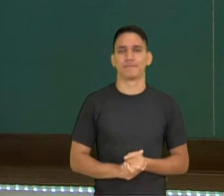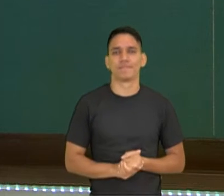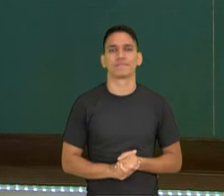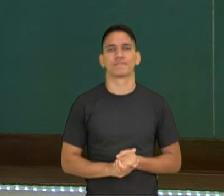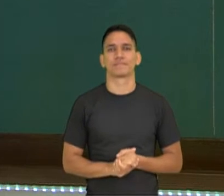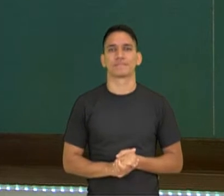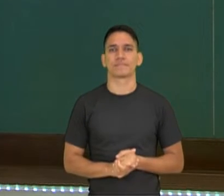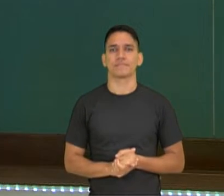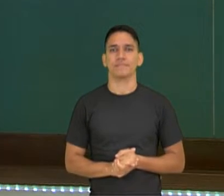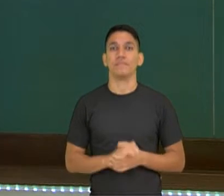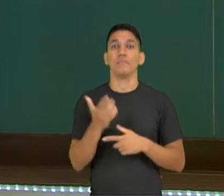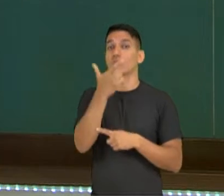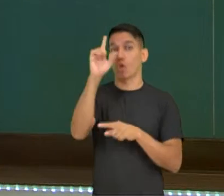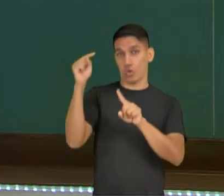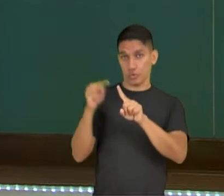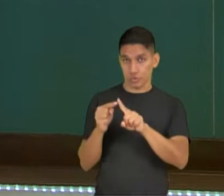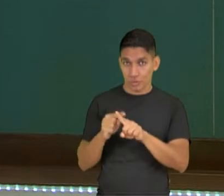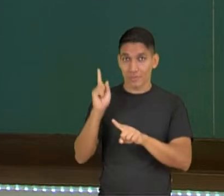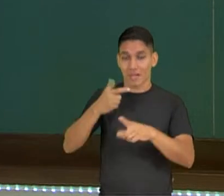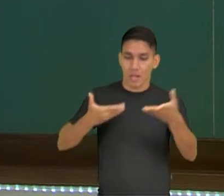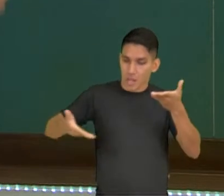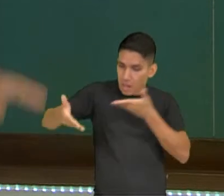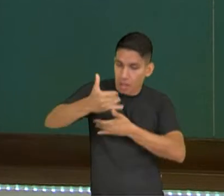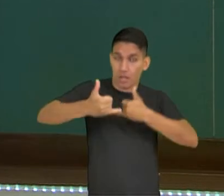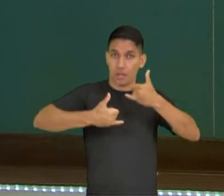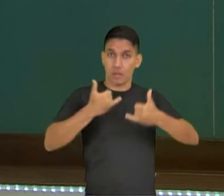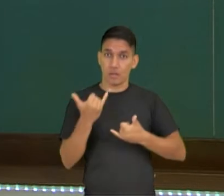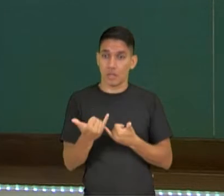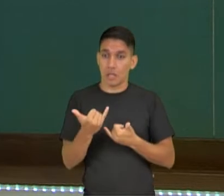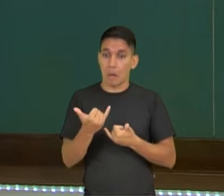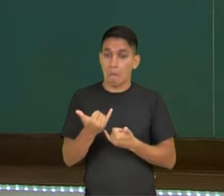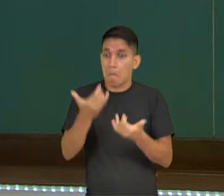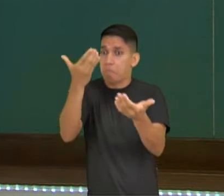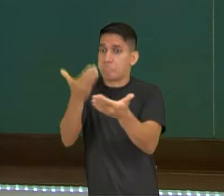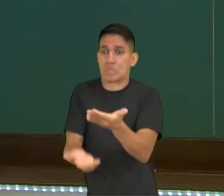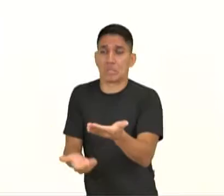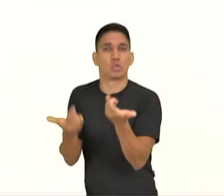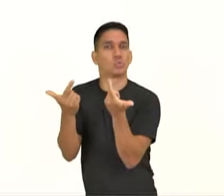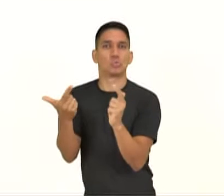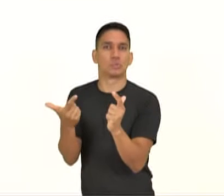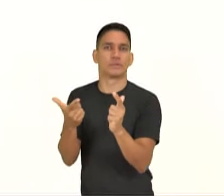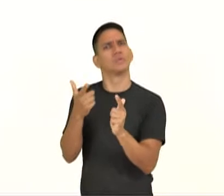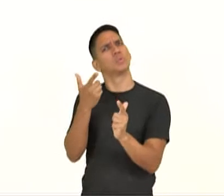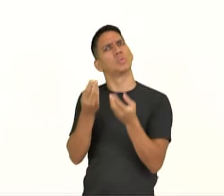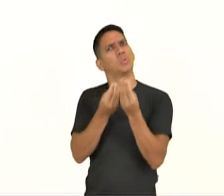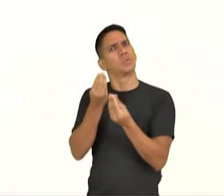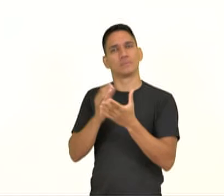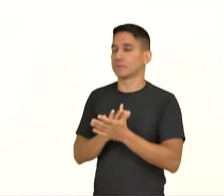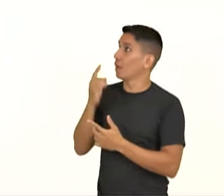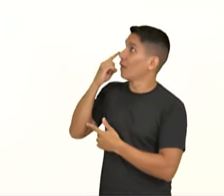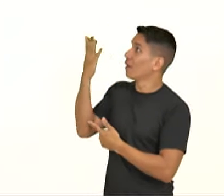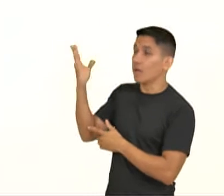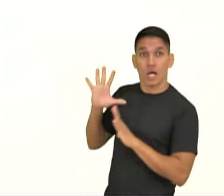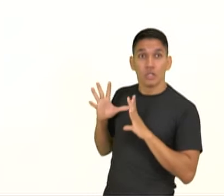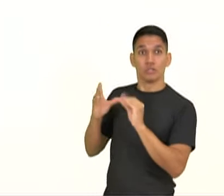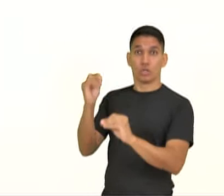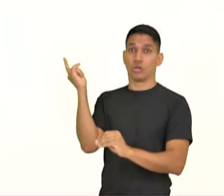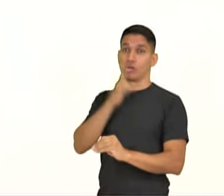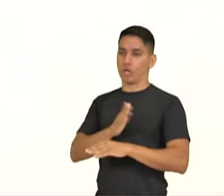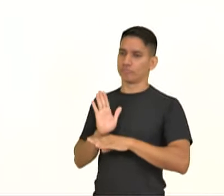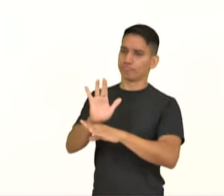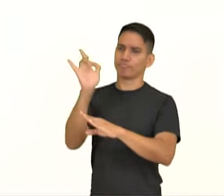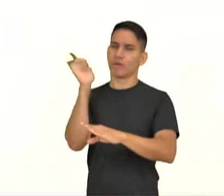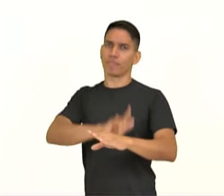tipo, jogos cooperativos sem perdedores. Então, todos jogam para superar um desafio em